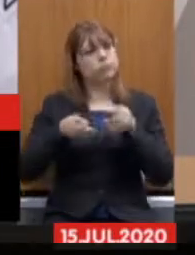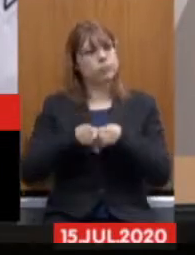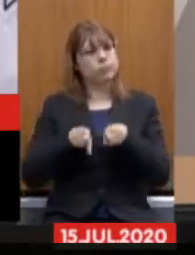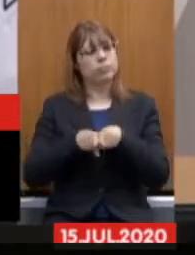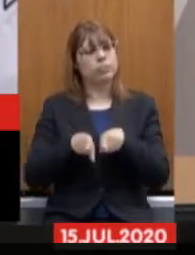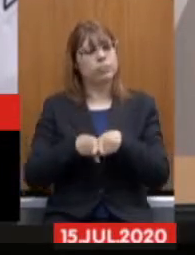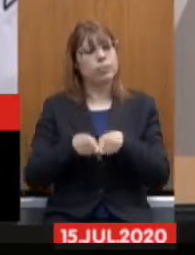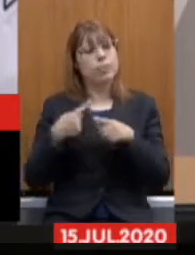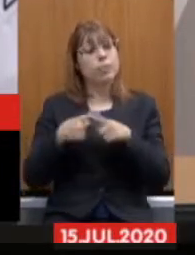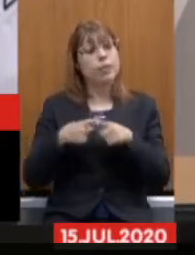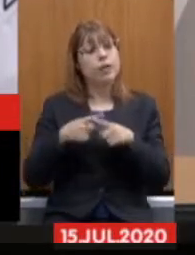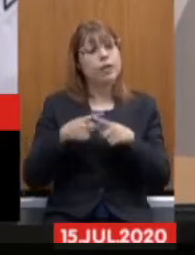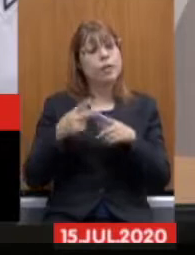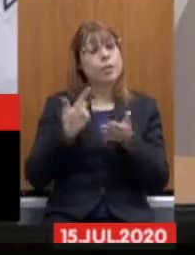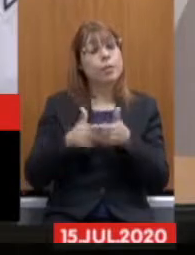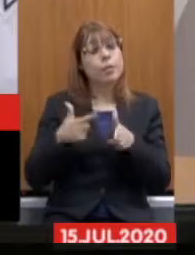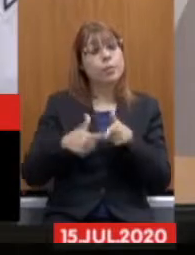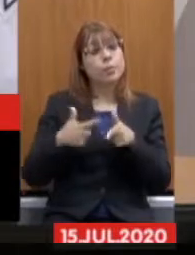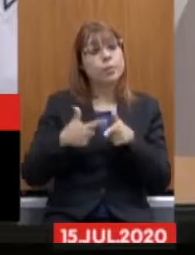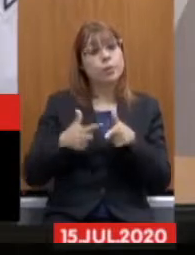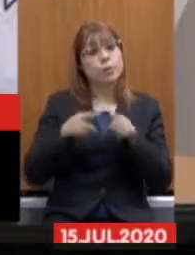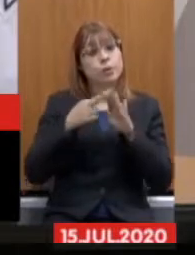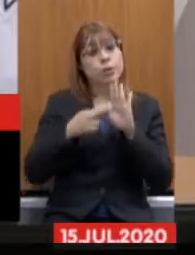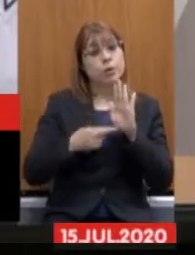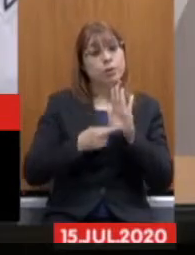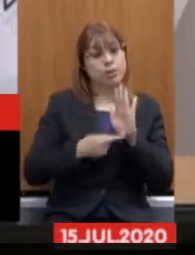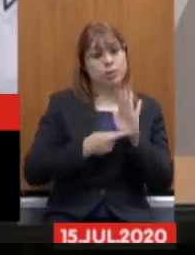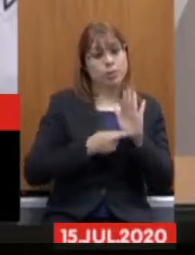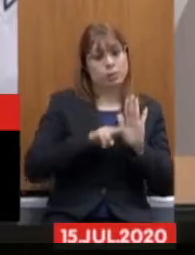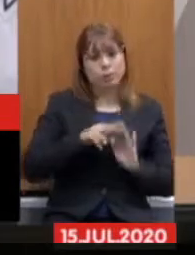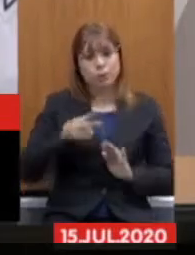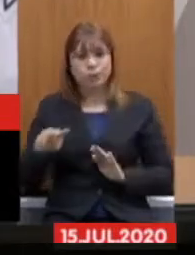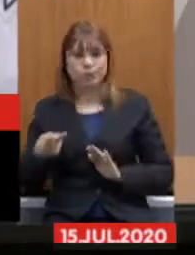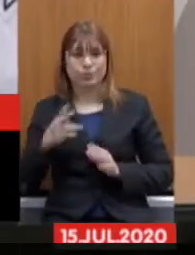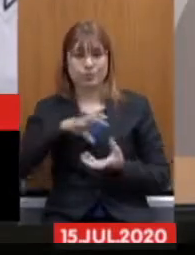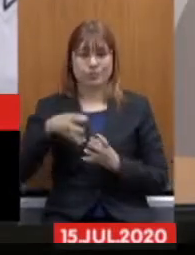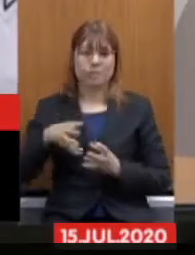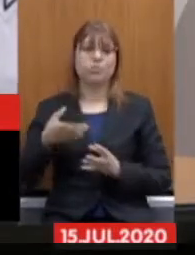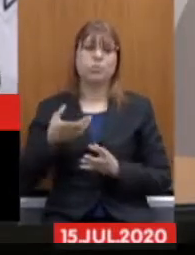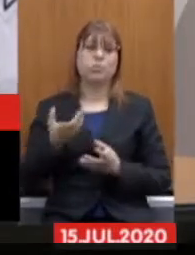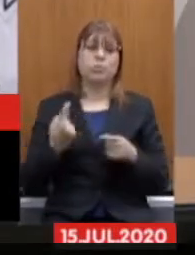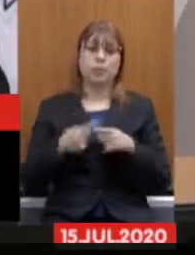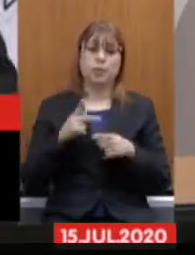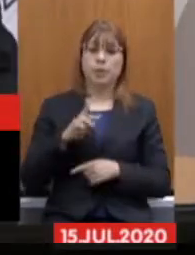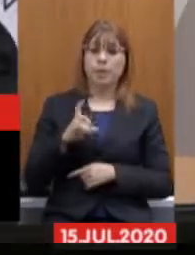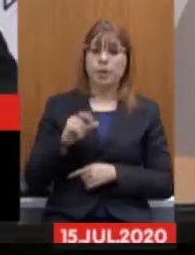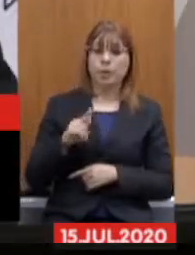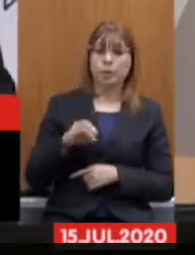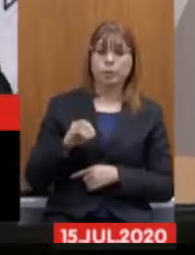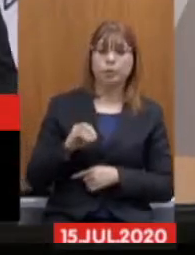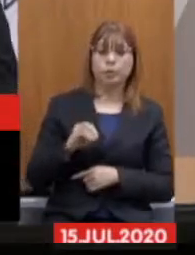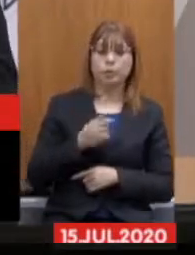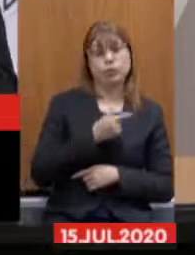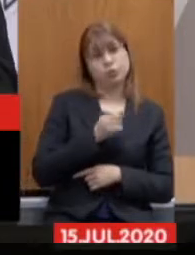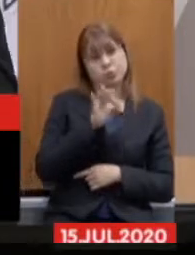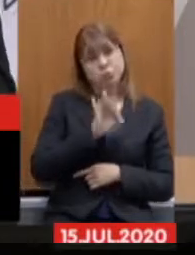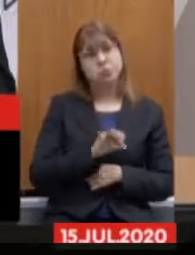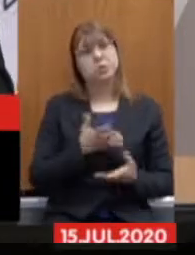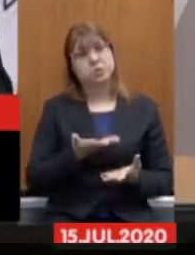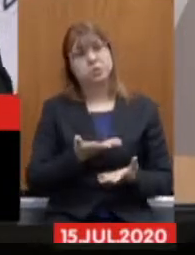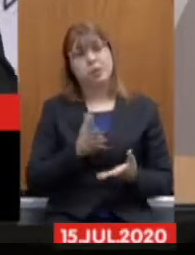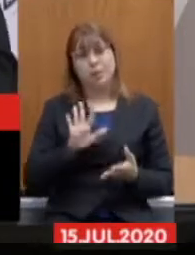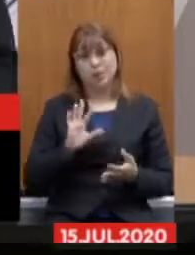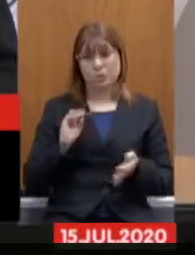os problemas das ervas transição pedágio de uma certamente alto hoje as regras que estão vigentes para os servidores estaduais trabalham propriedades da ordem de vinte por cento